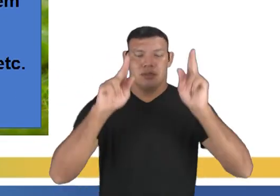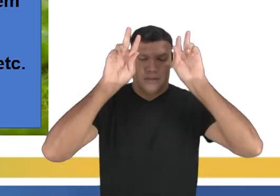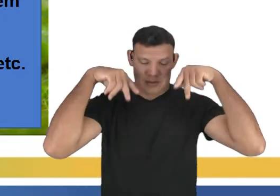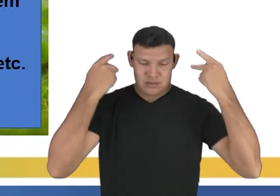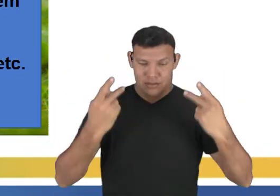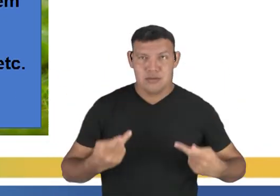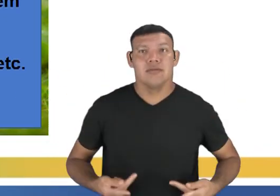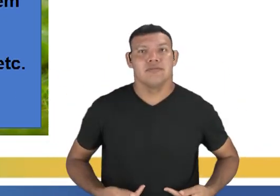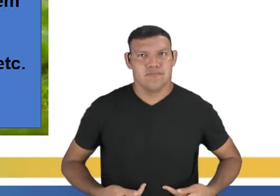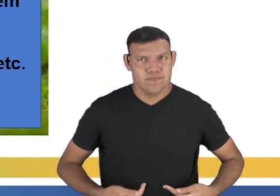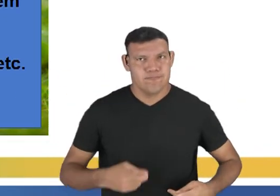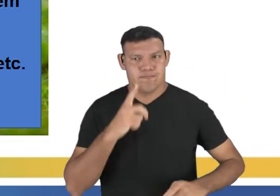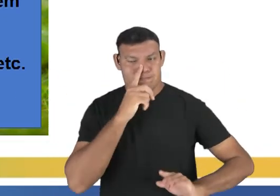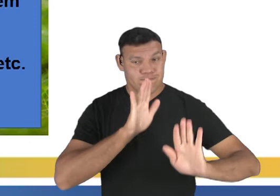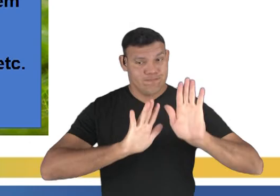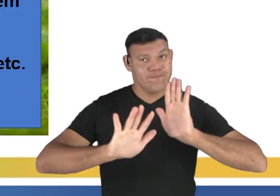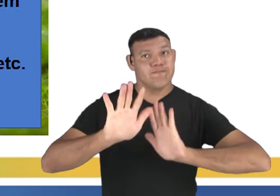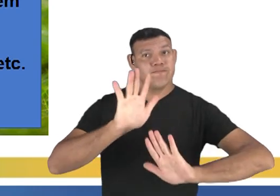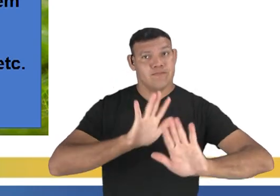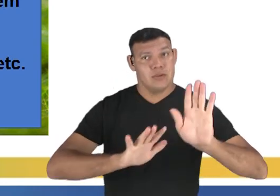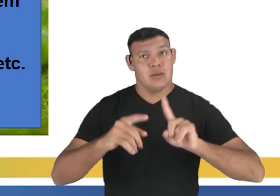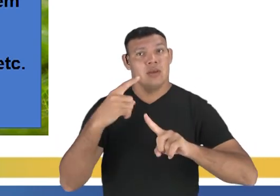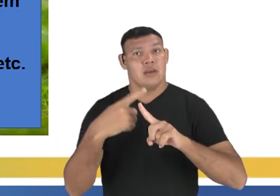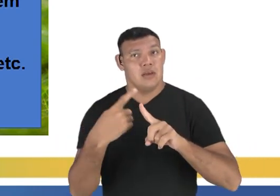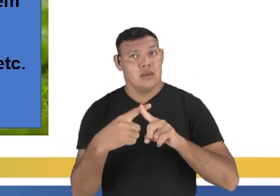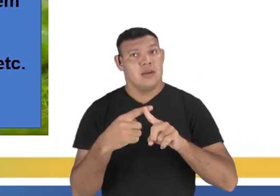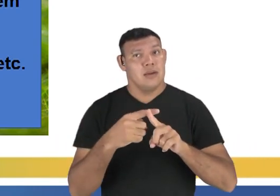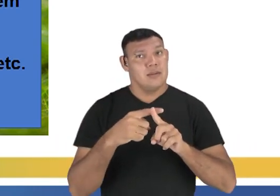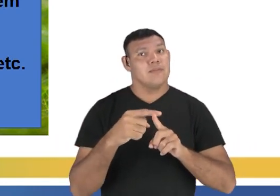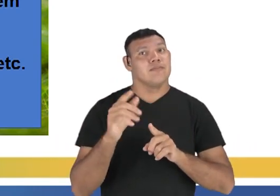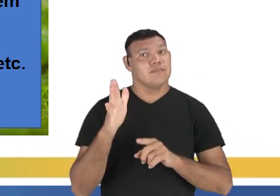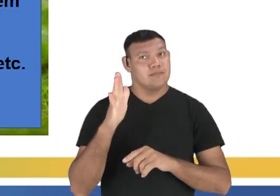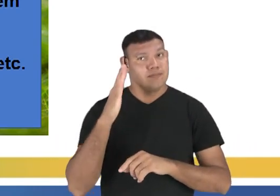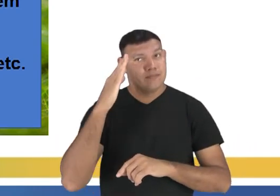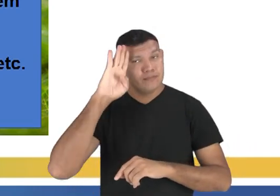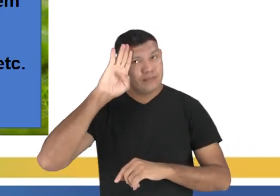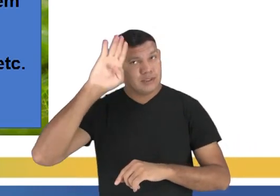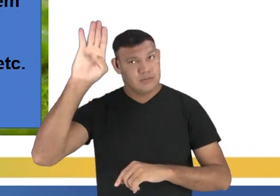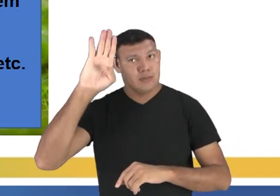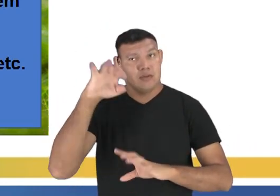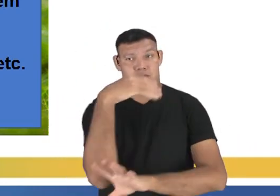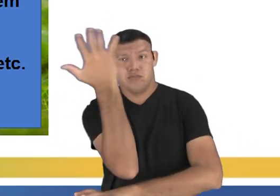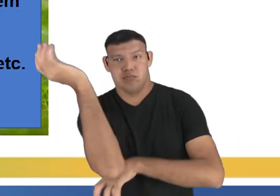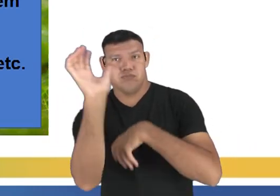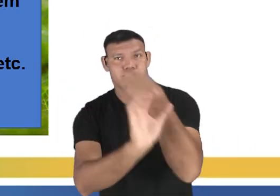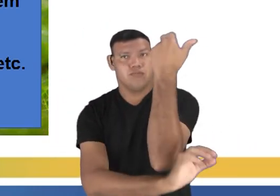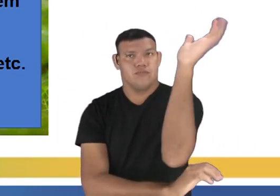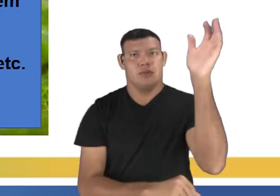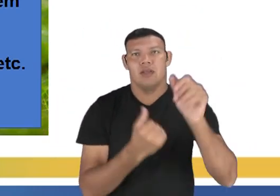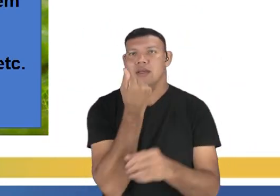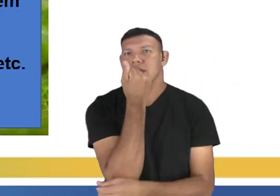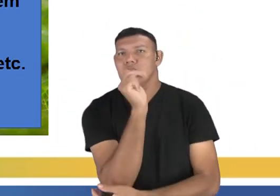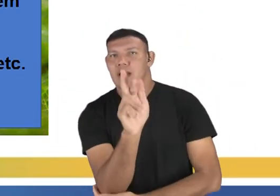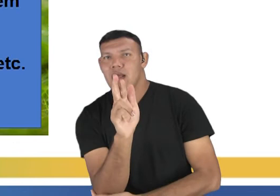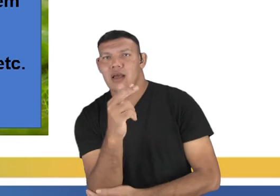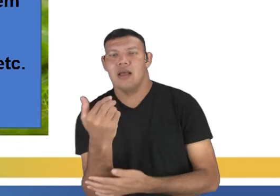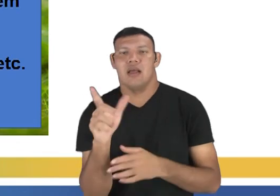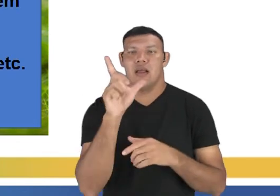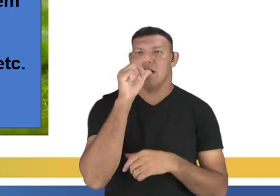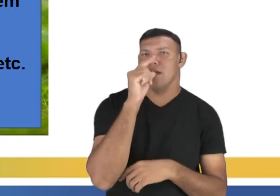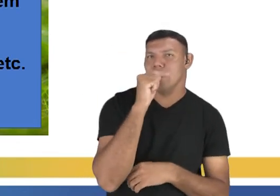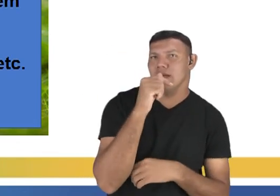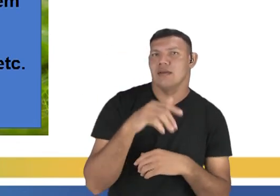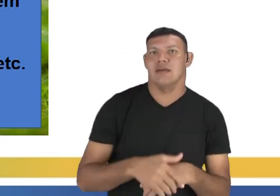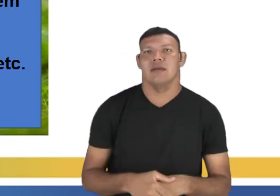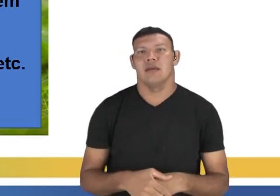em demasiado risco, pois ocorrem de preferência na natureza, ar, água, neve e gelo.